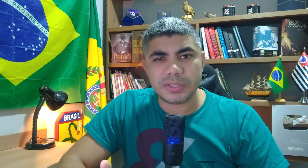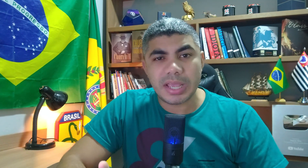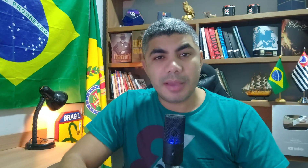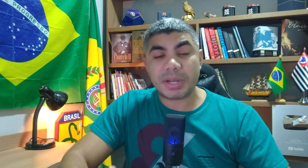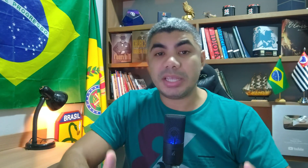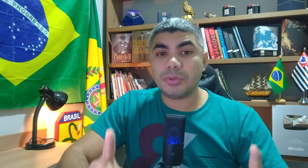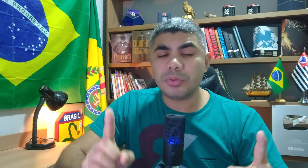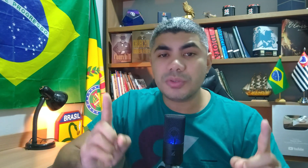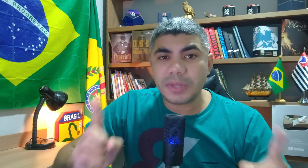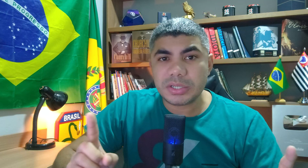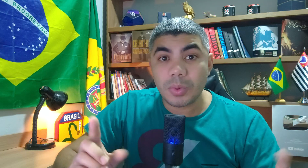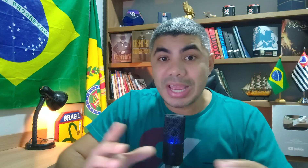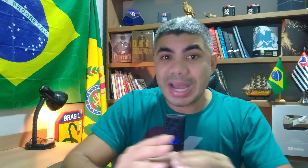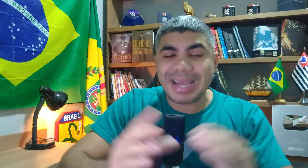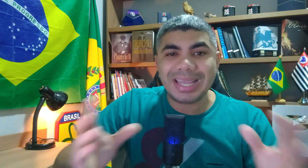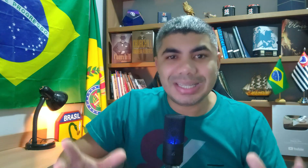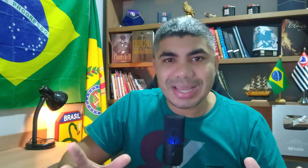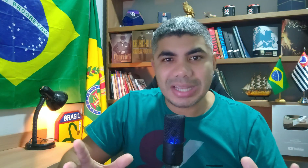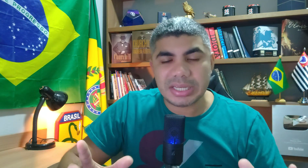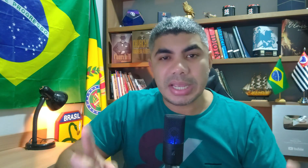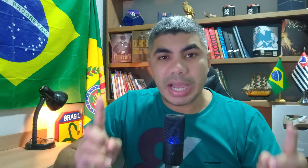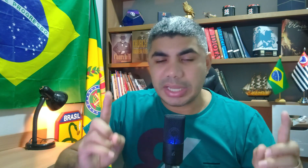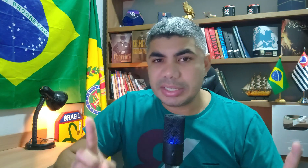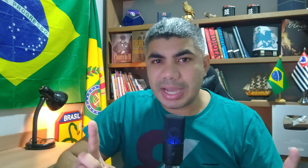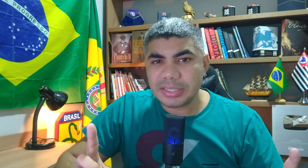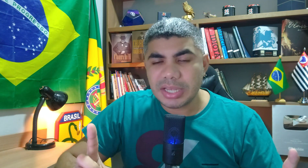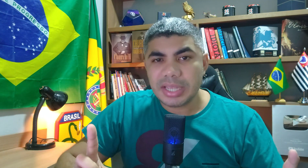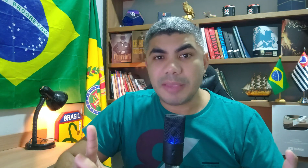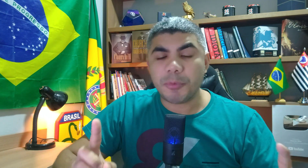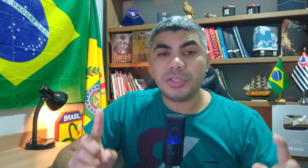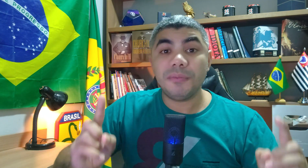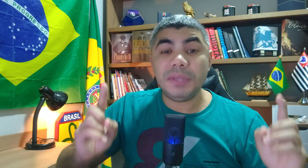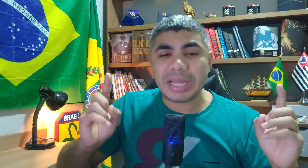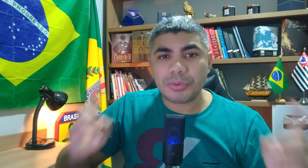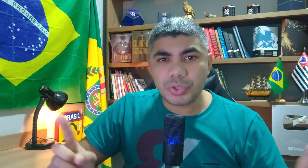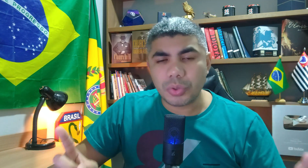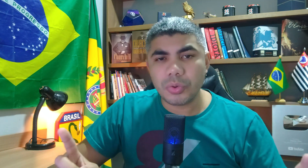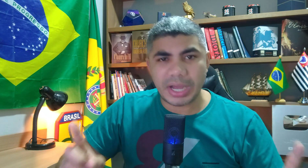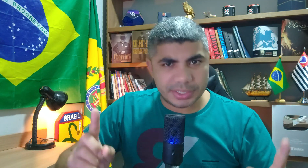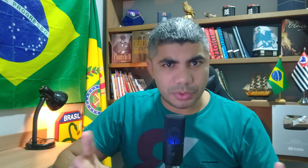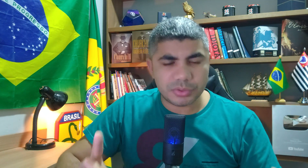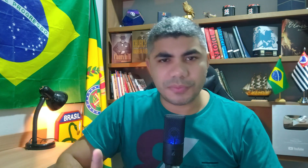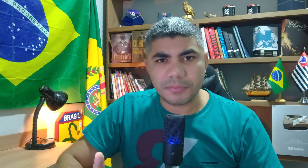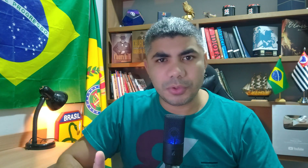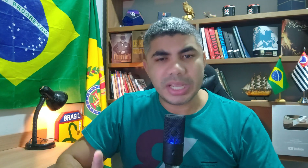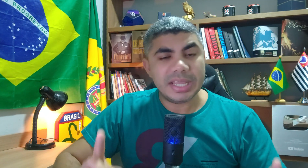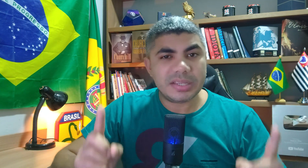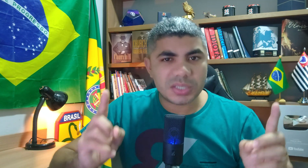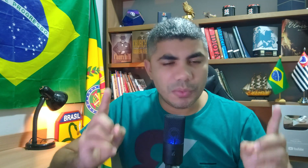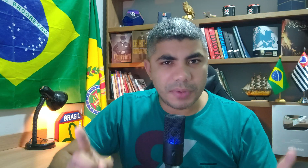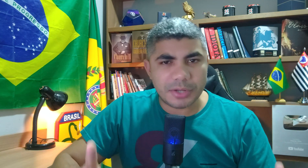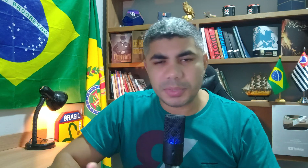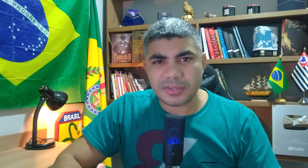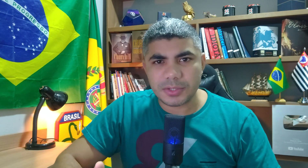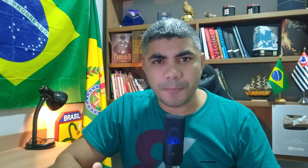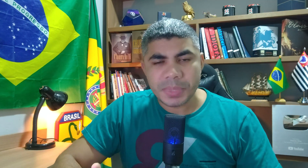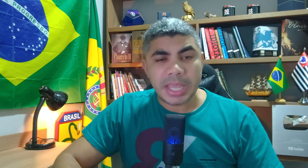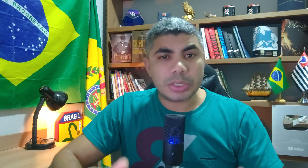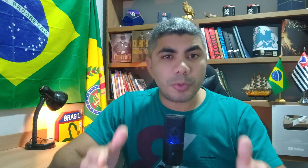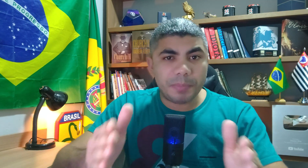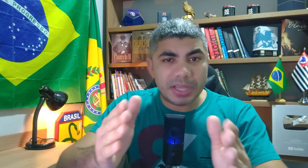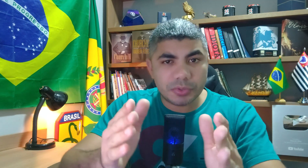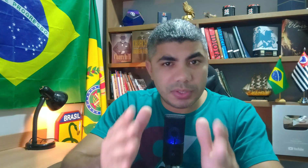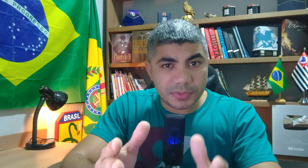de pessoas para que todos vejam a realidade que pode virar o jogo a nosso favor e salvar o